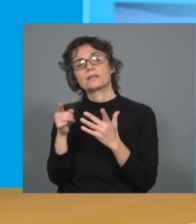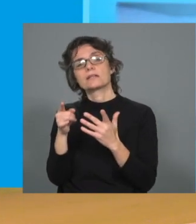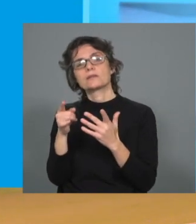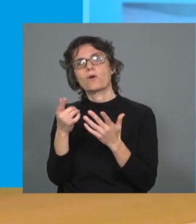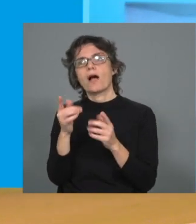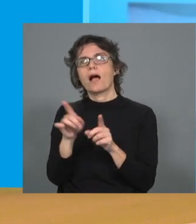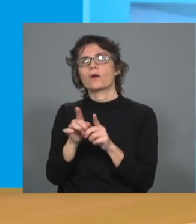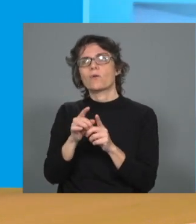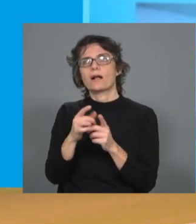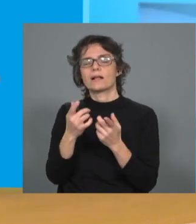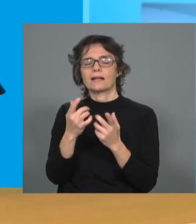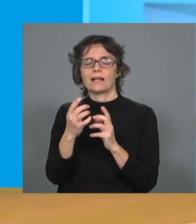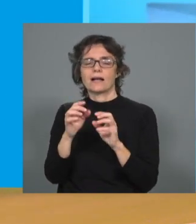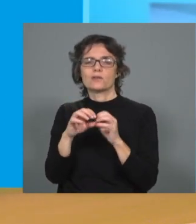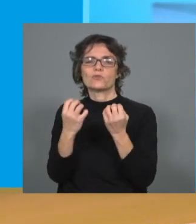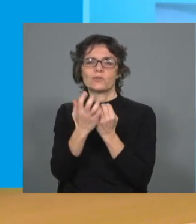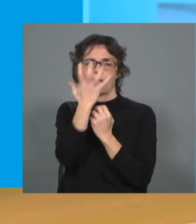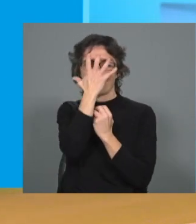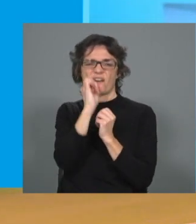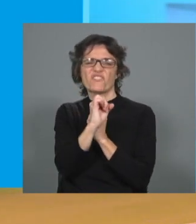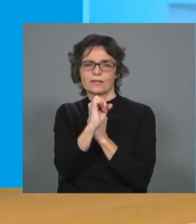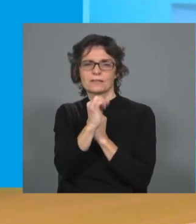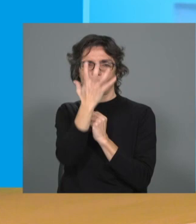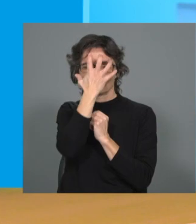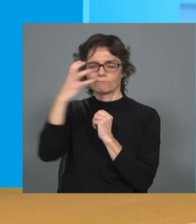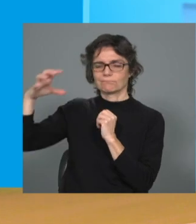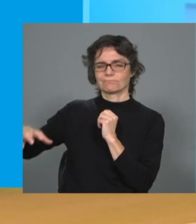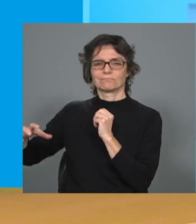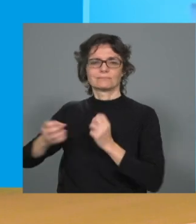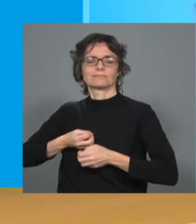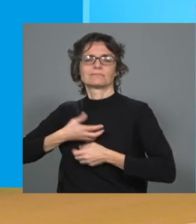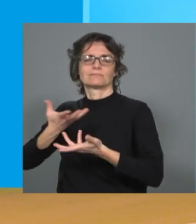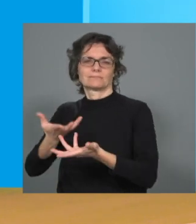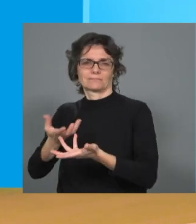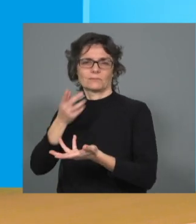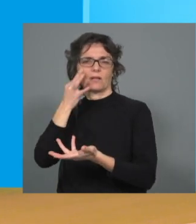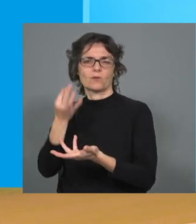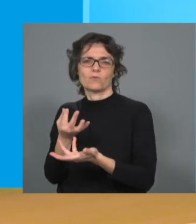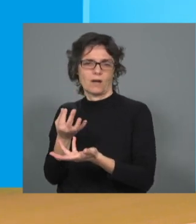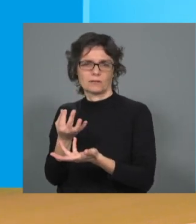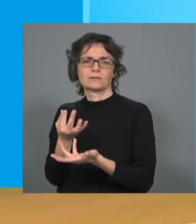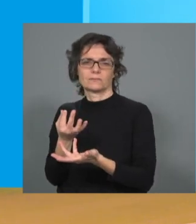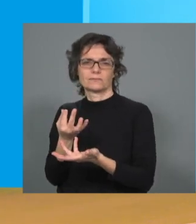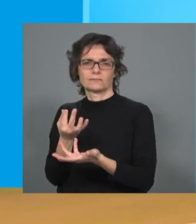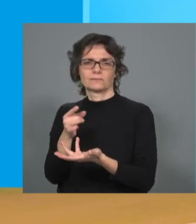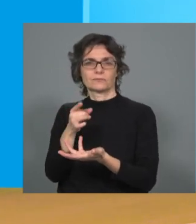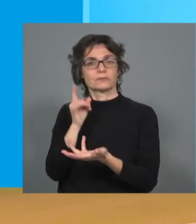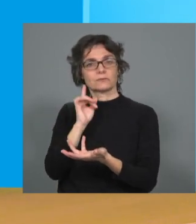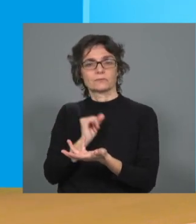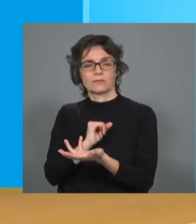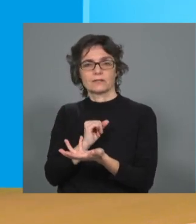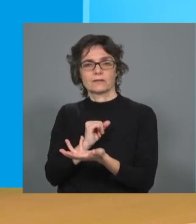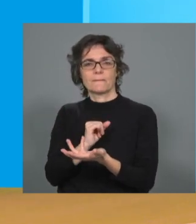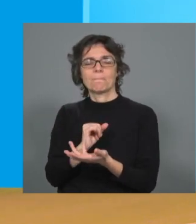máscaras sociais que nós muitas vezes temos. Ali as pessoas podem ser elas próprias, descobrirem-se elas próprias e também